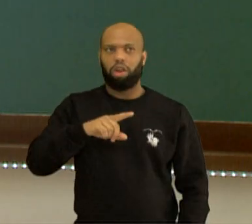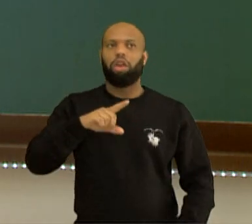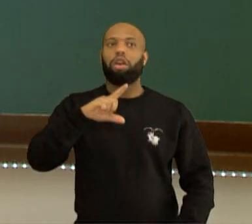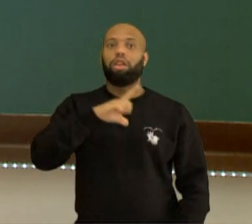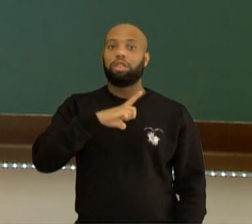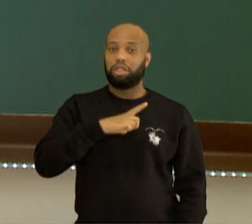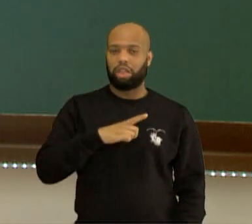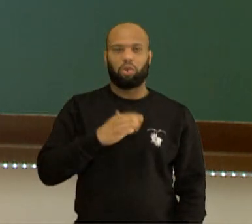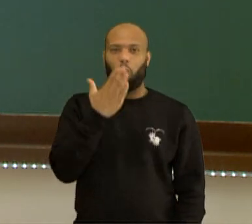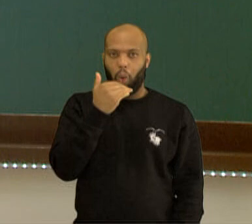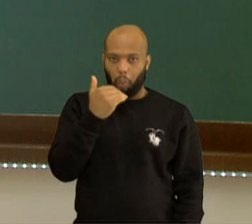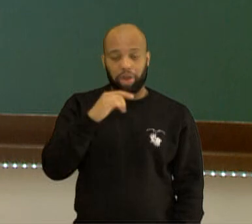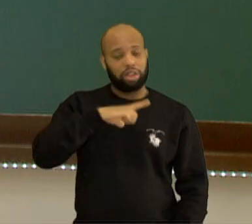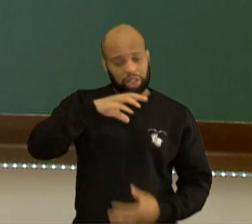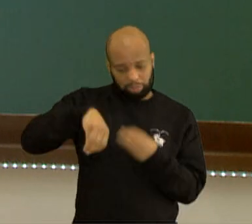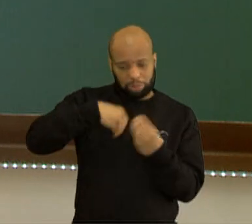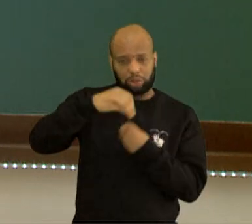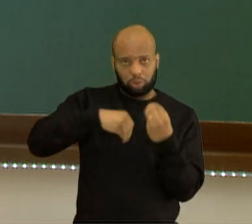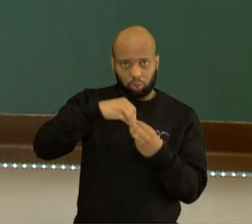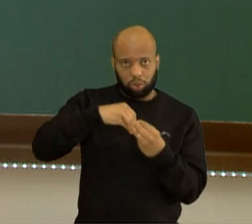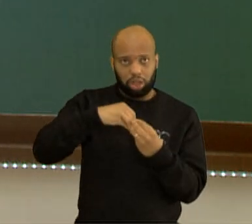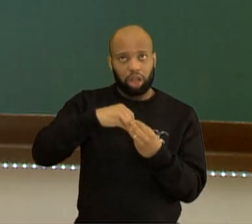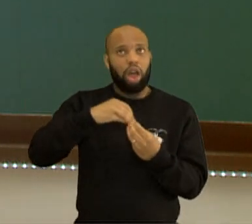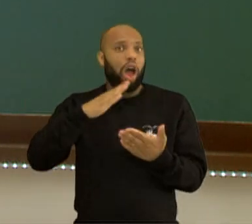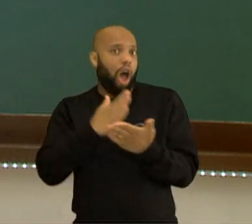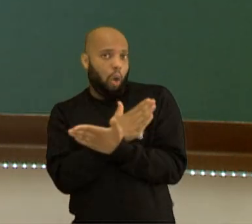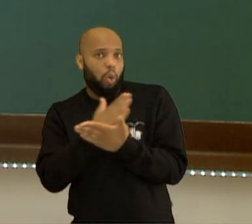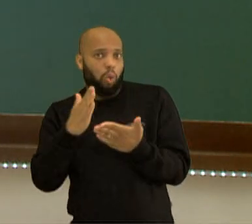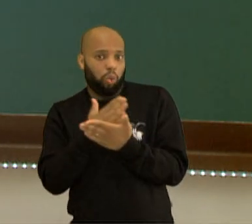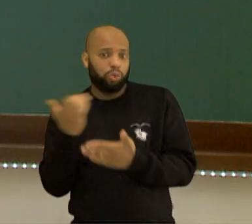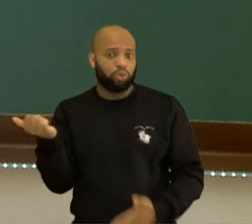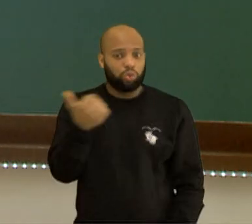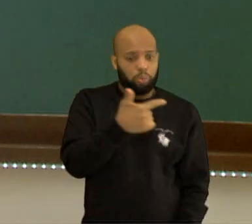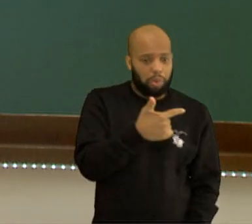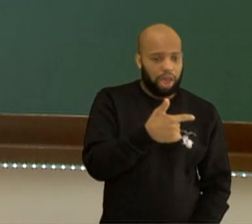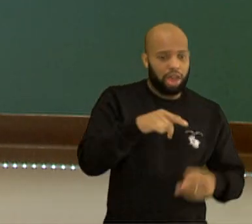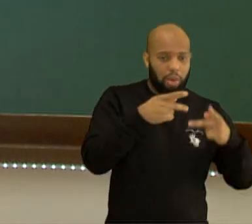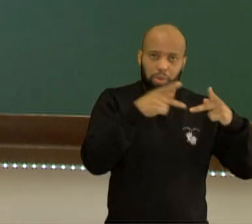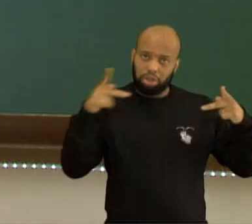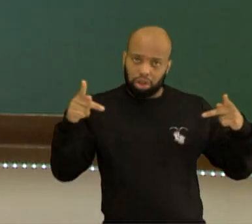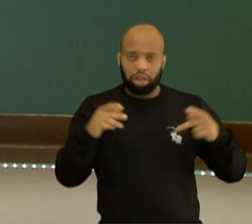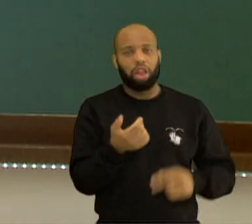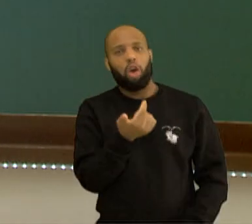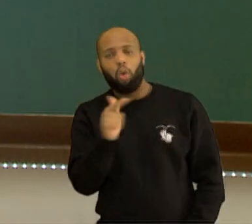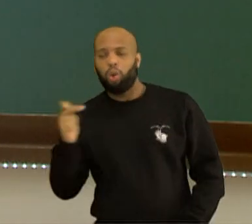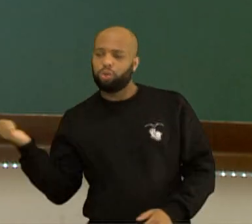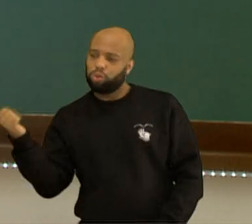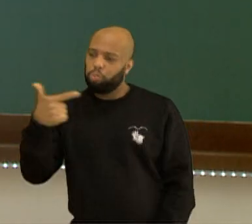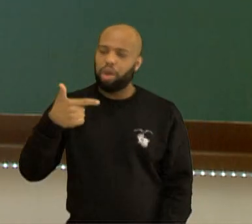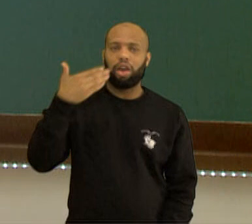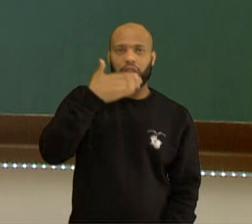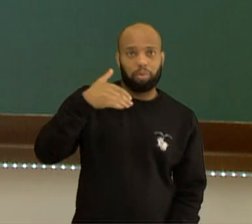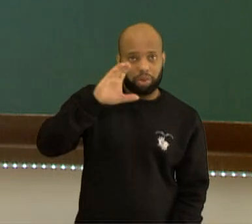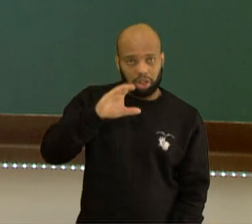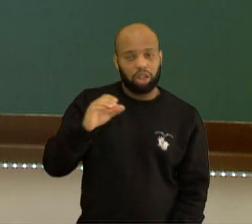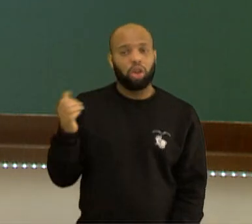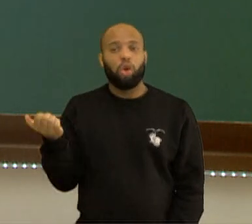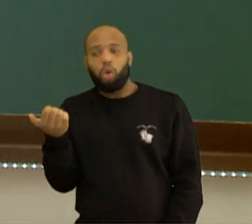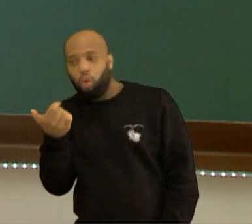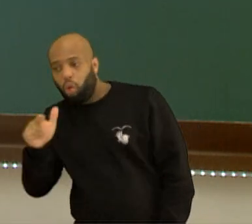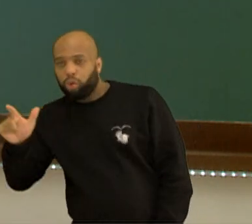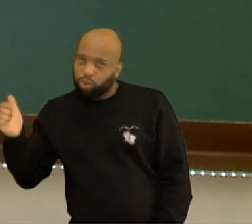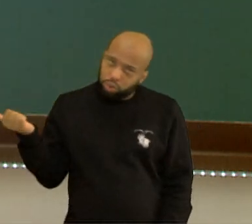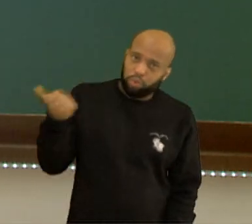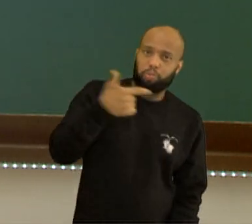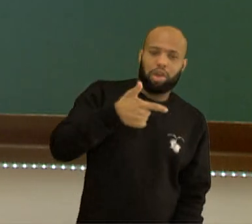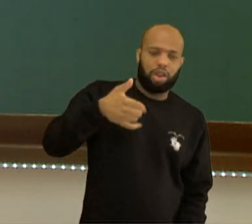Cada alimento ele tem a sua composição. Alguns terão mais proteína, alguns terão mais carboidrato e alguns terão mais